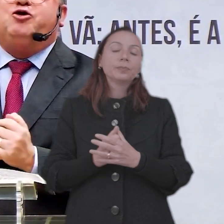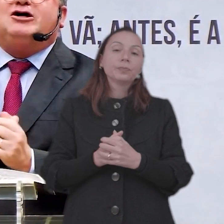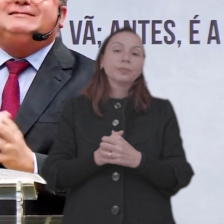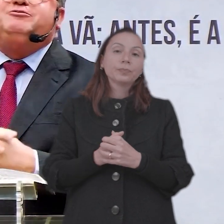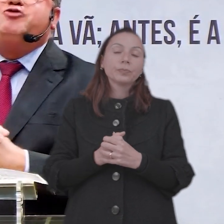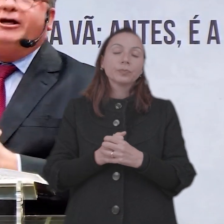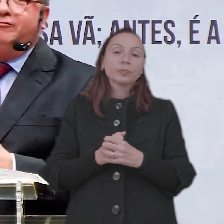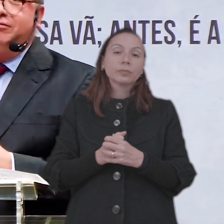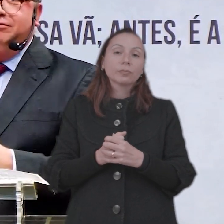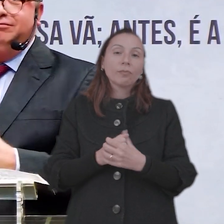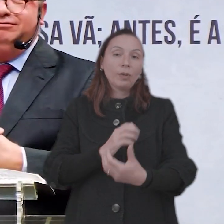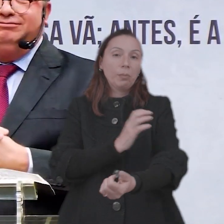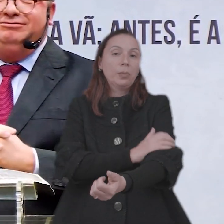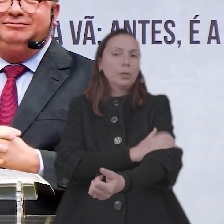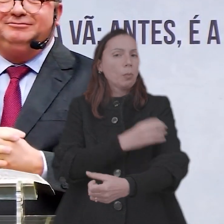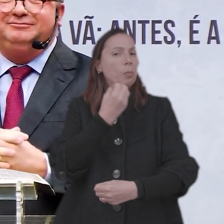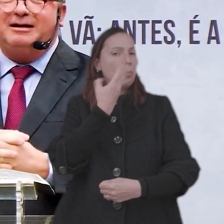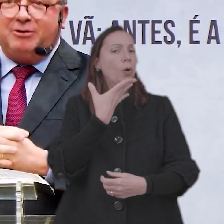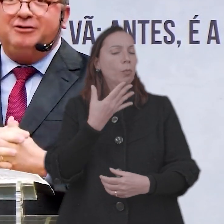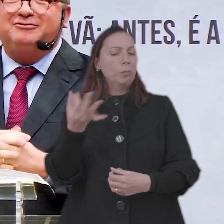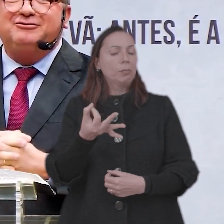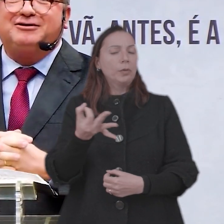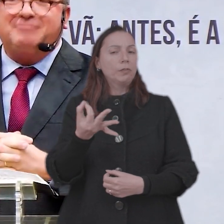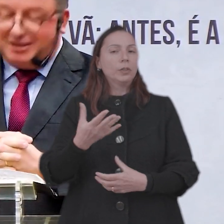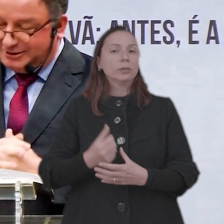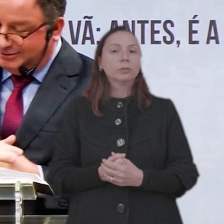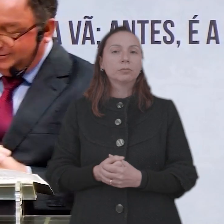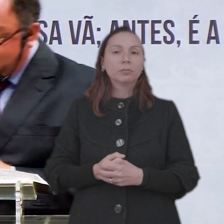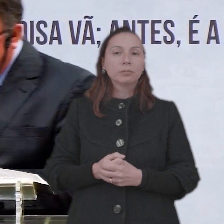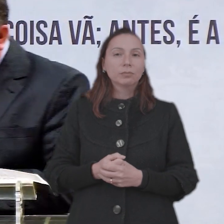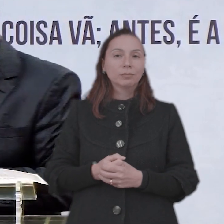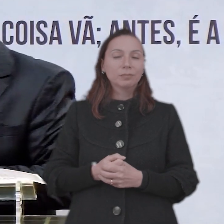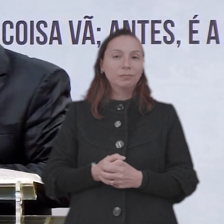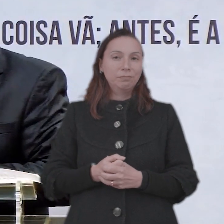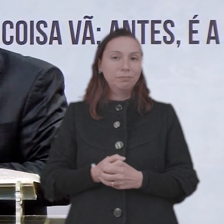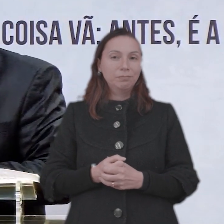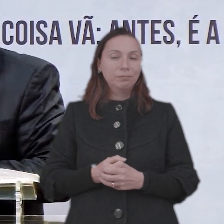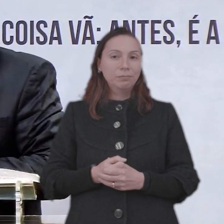ficar 12/8. Tá bom? O que mais?